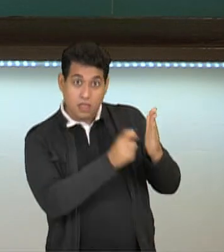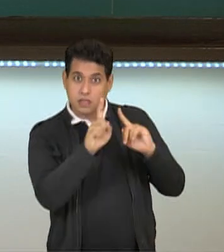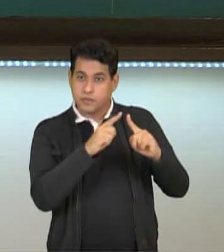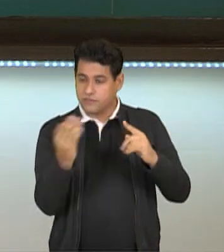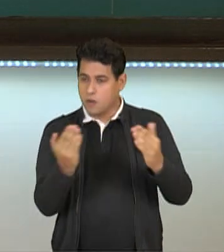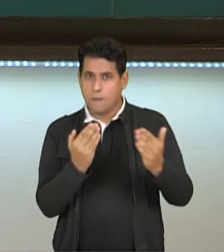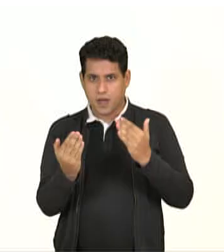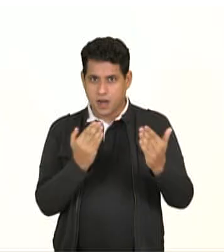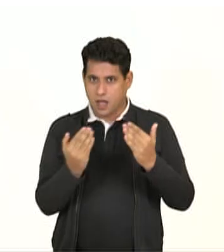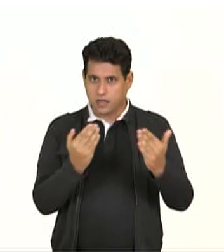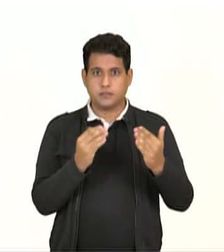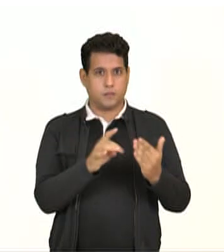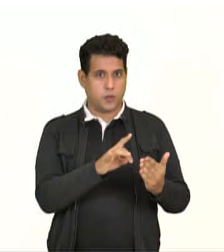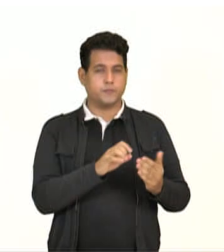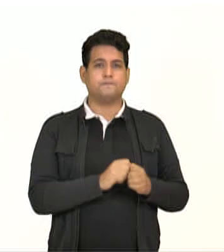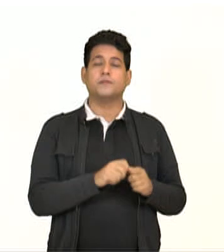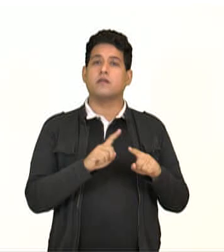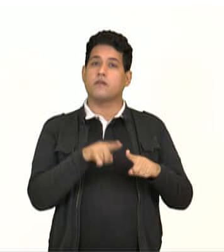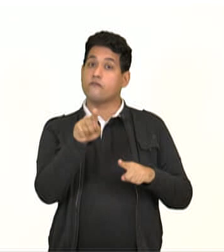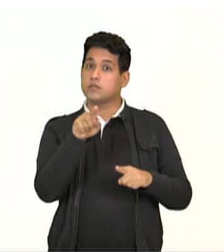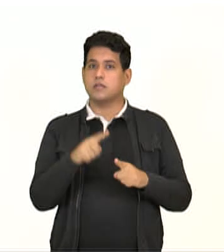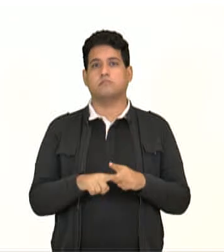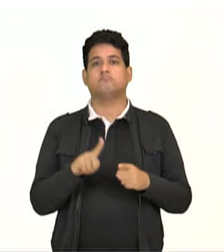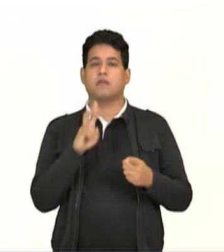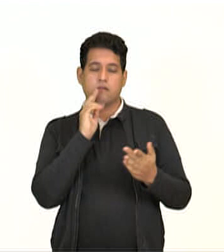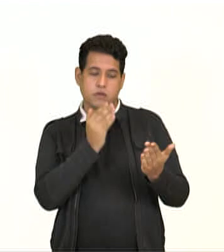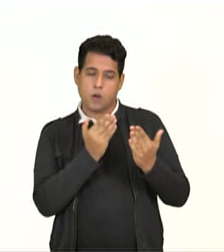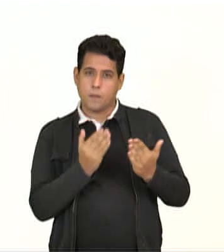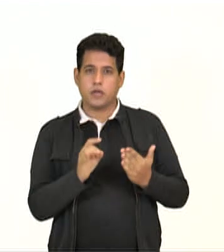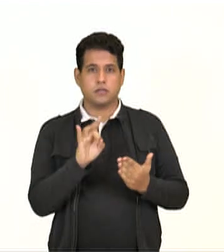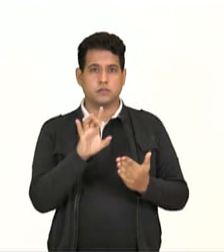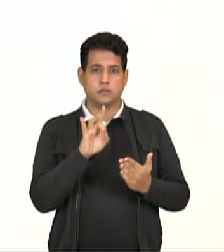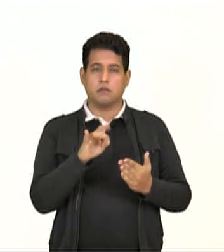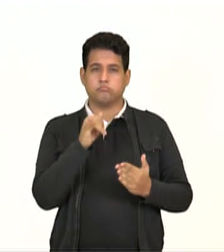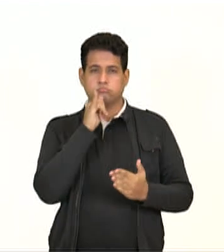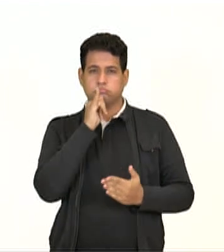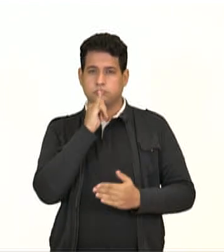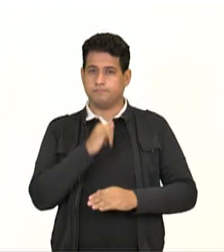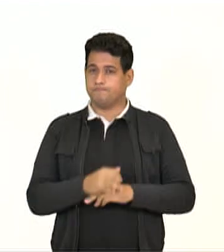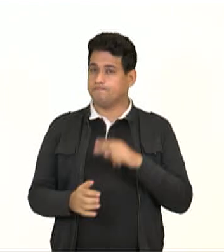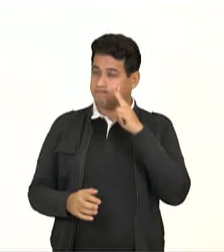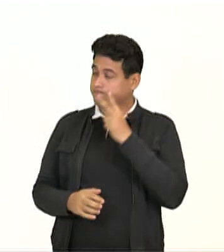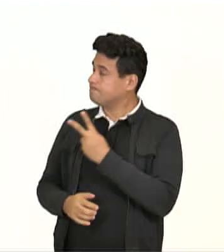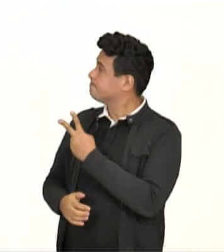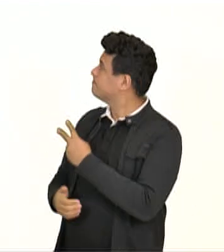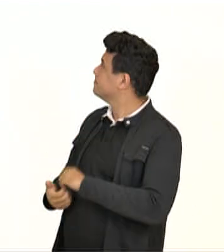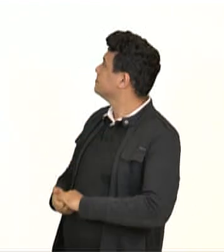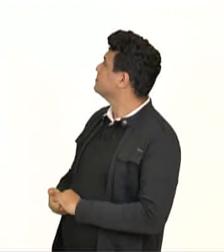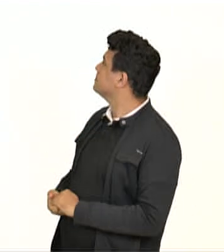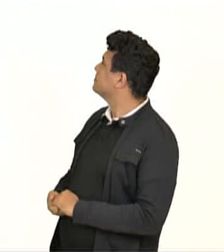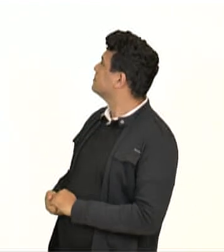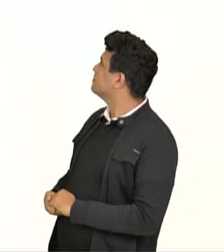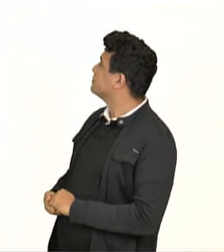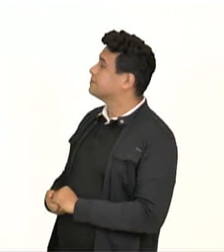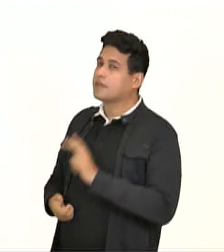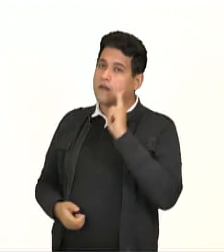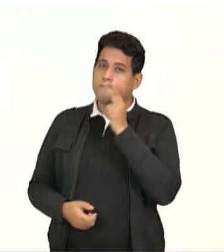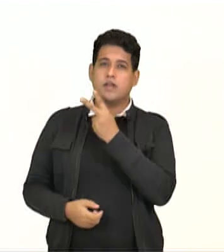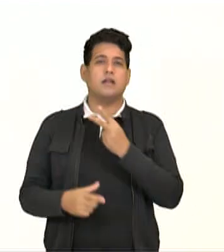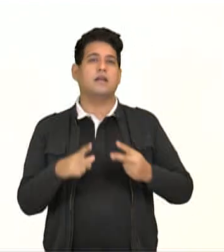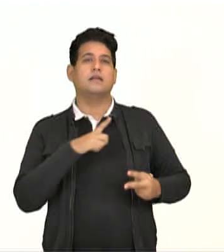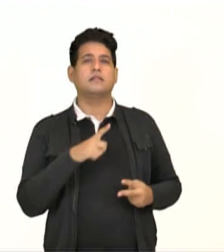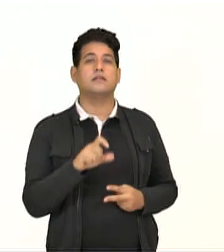tradução. You're gonna lose that girl. Yeah, yeah, you're gonna lose that girl. Vejam ali que nós